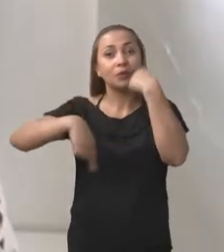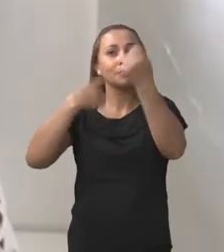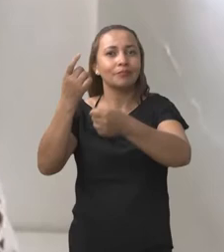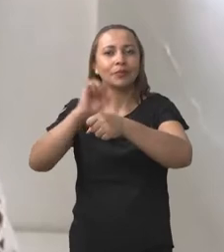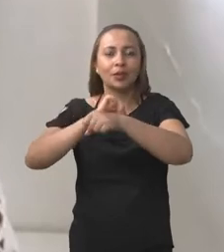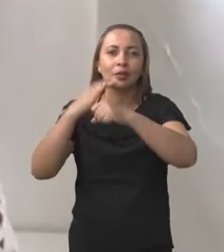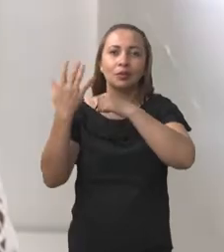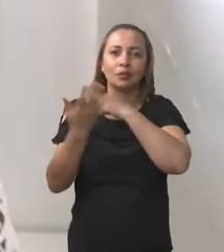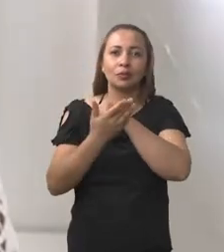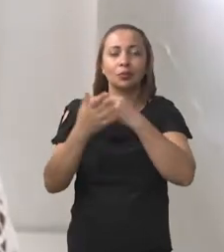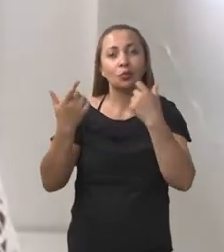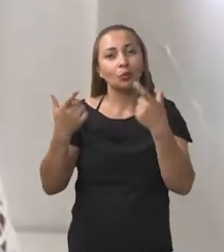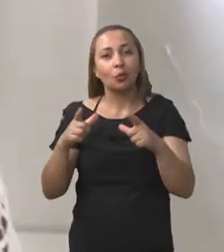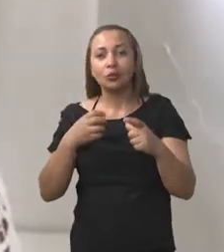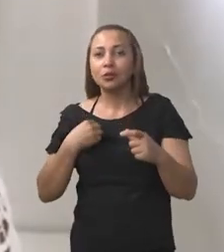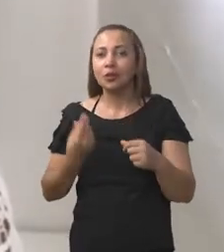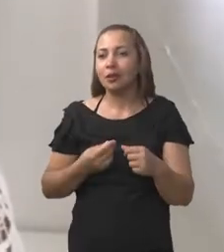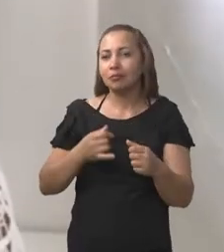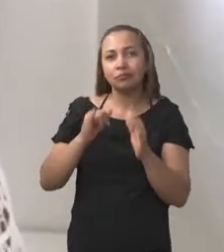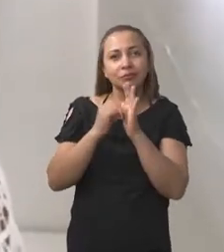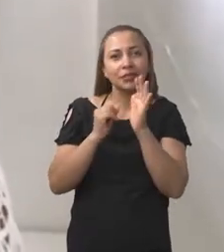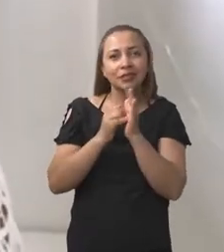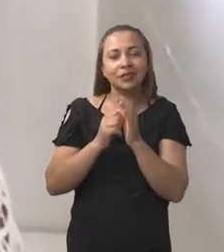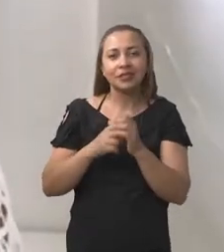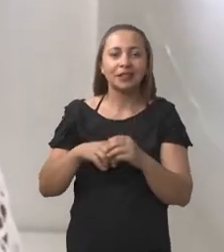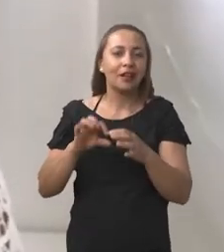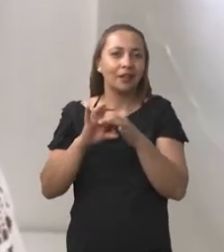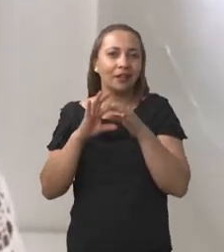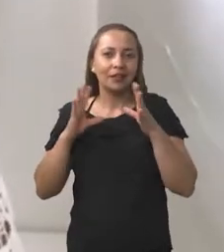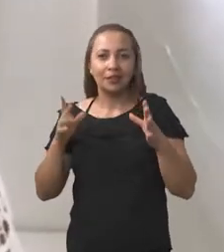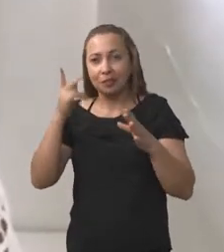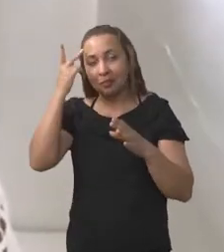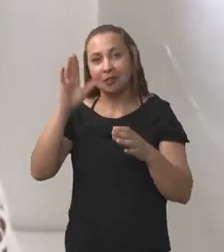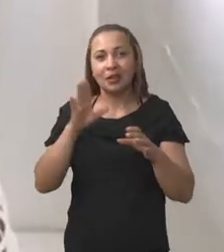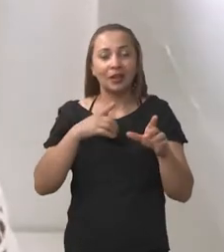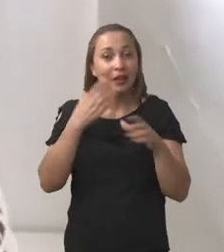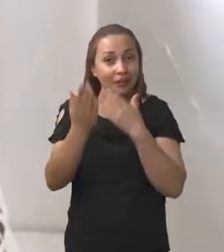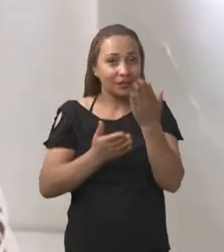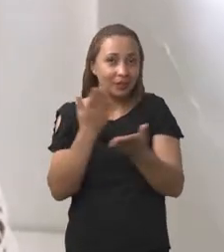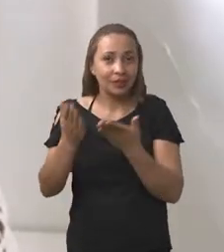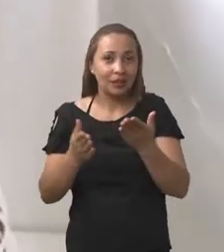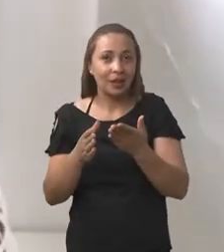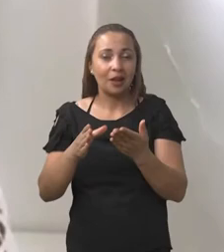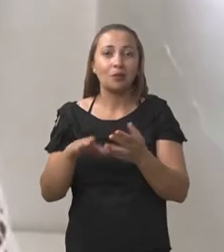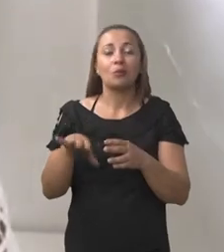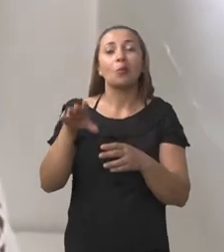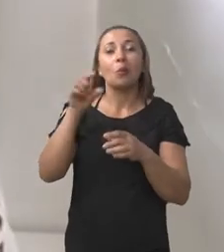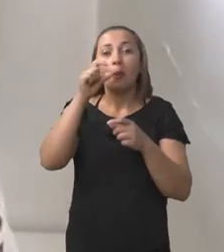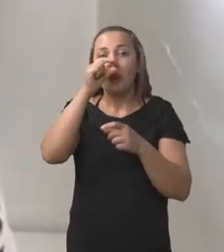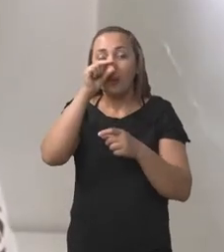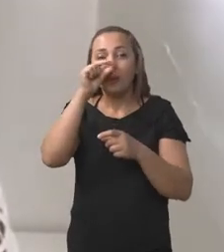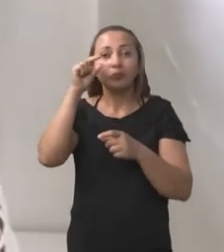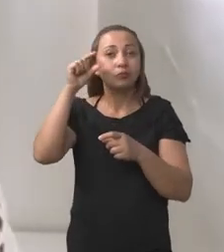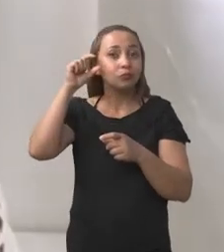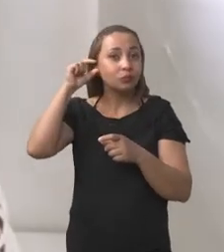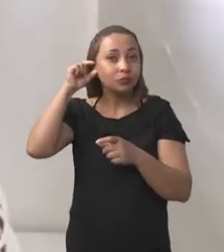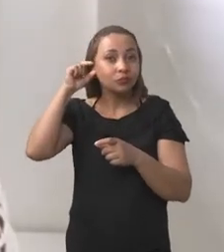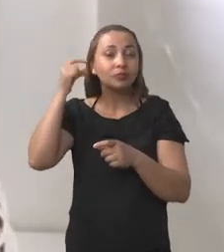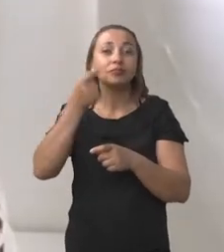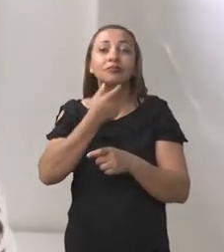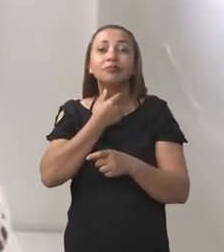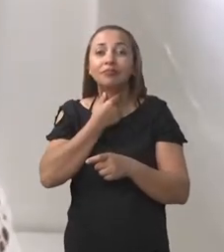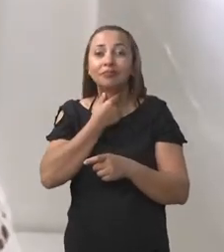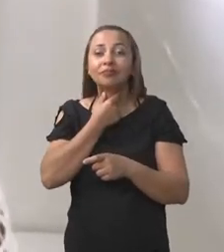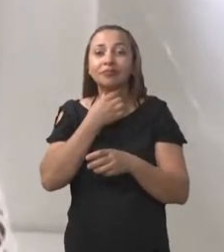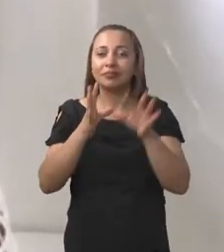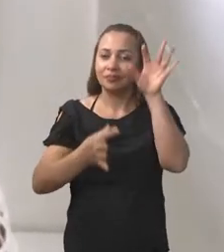pós-Covid. Então, eu me voluntariei para ser otorrinolaringologista do ambulatório. E eu percebi que havia